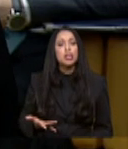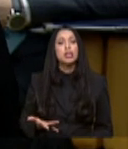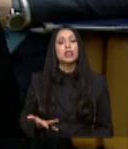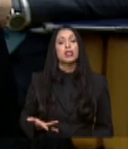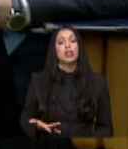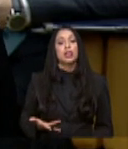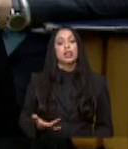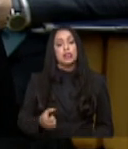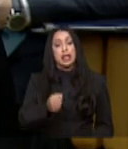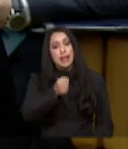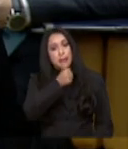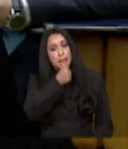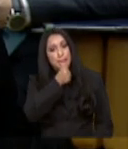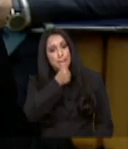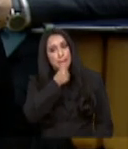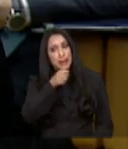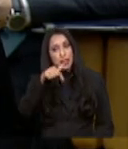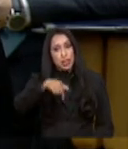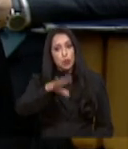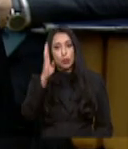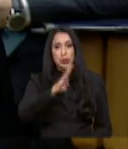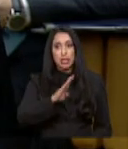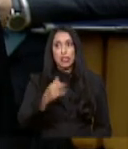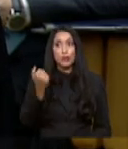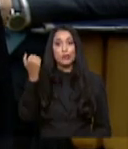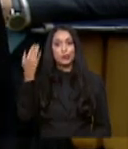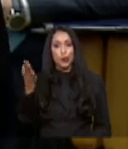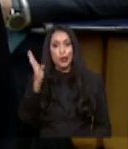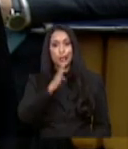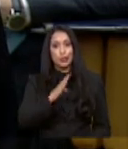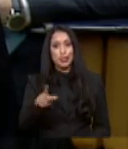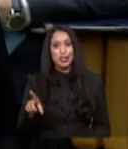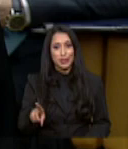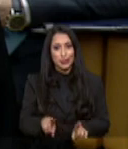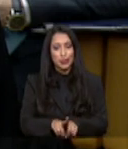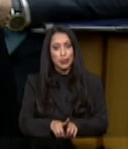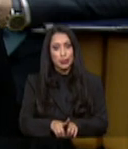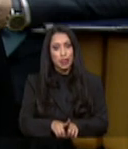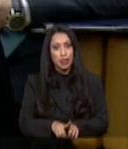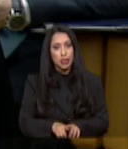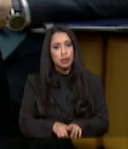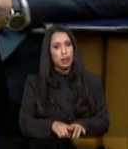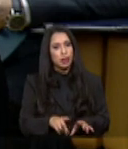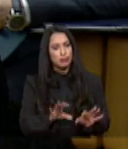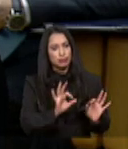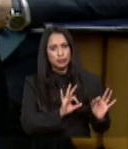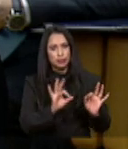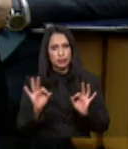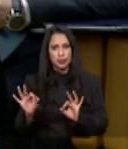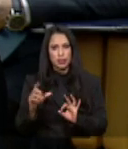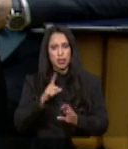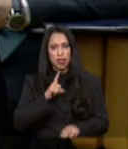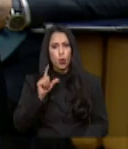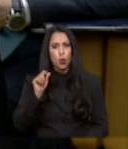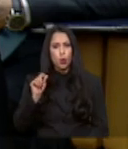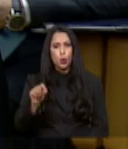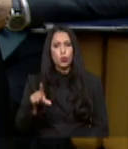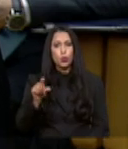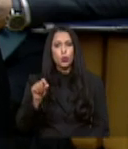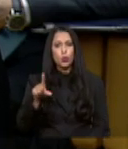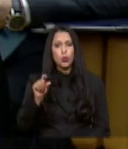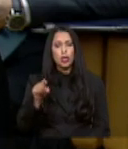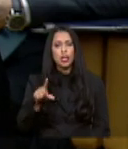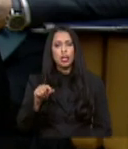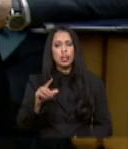a mídia nacional, internacional, vossas excelências têm acompanhado. Há pouco vi um tweet do relator